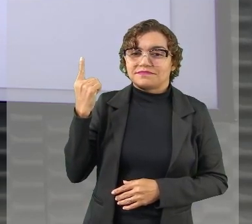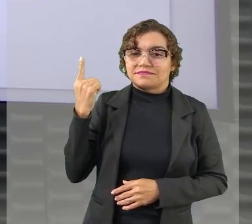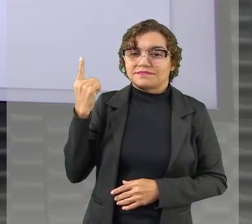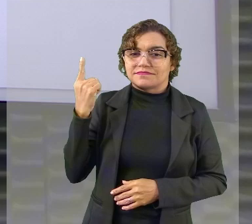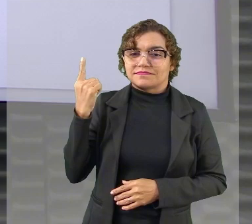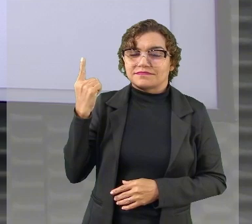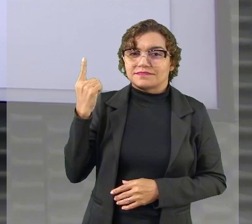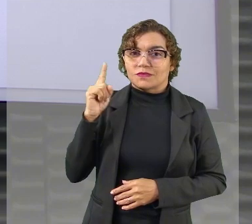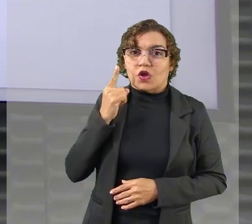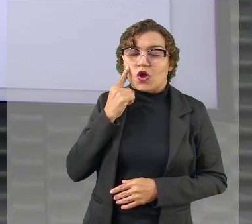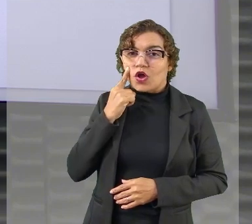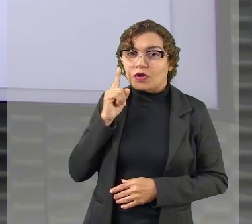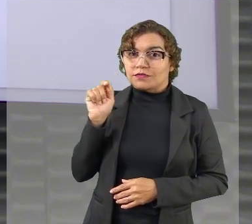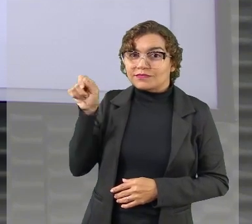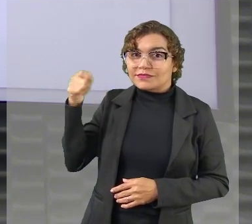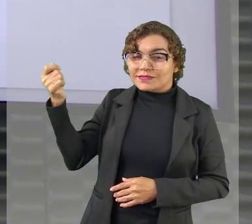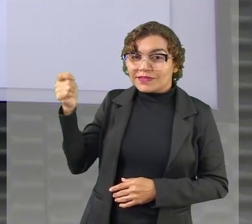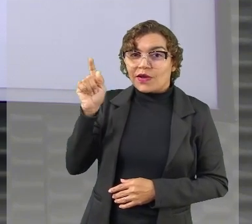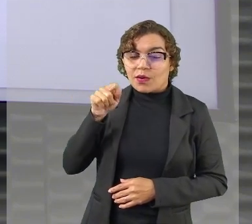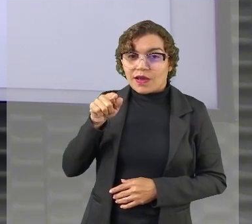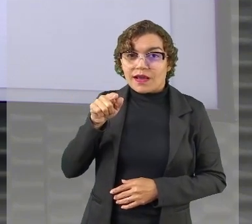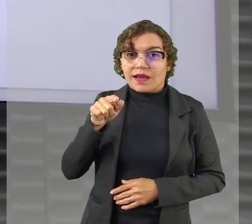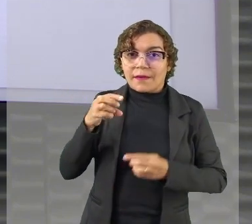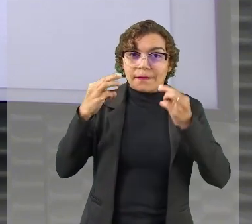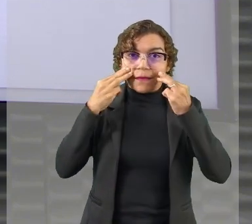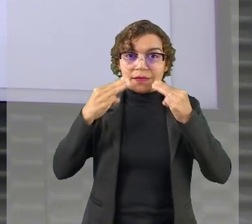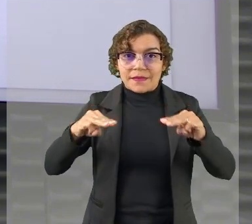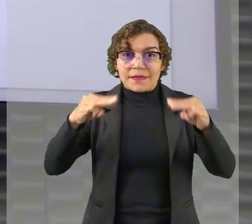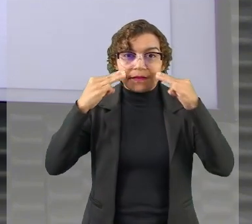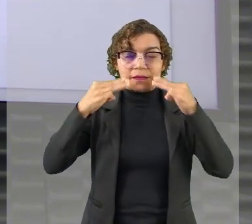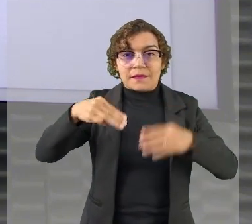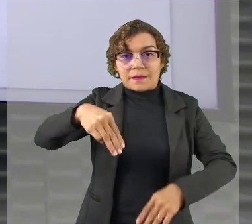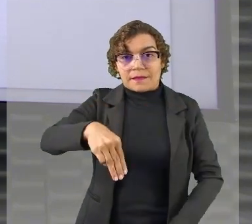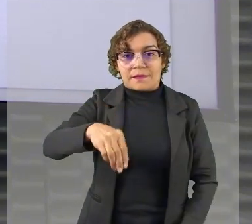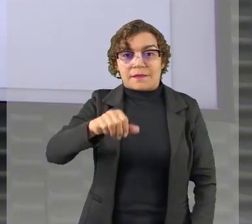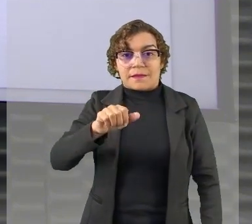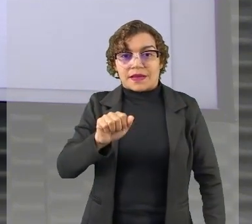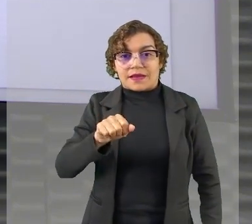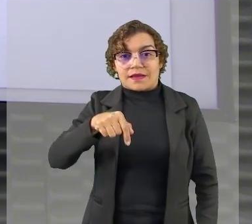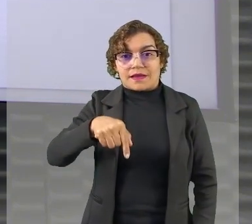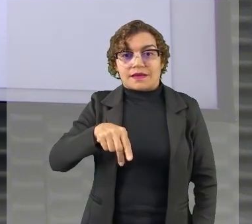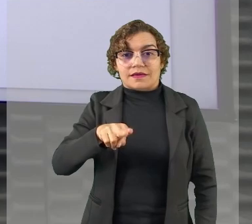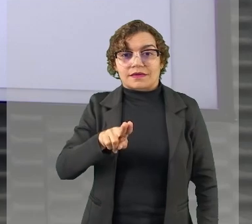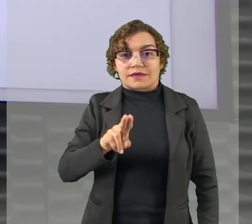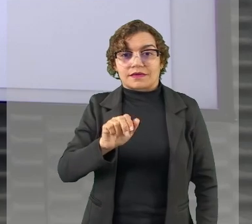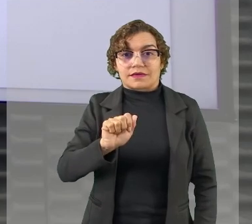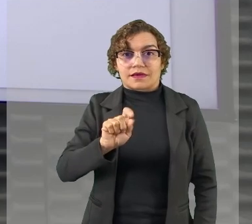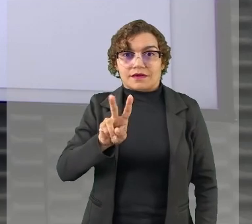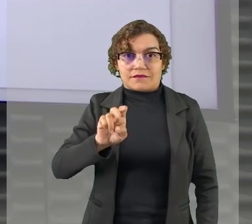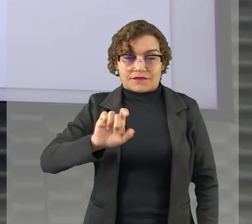o Maquiavel. Então, o tema da nossa aula de hoje é o Maquiavel e a política, pessoal.